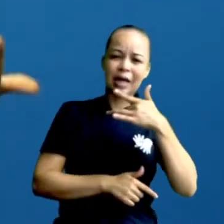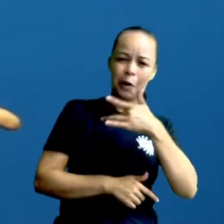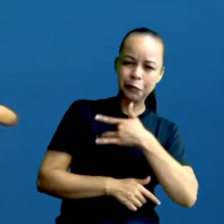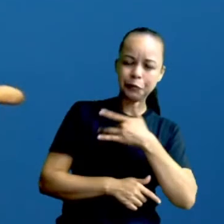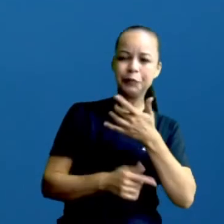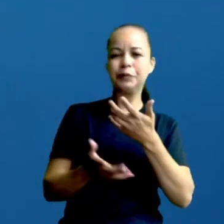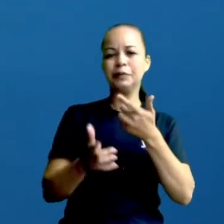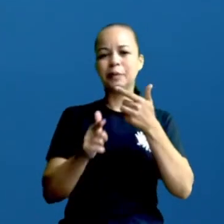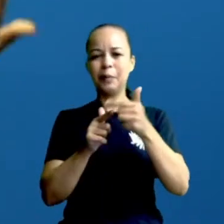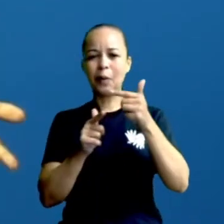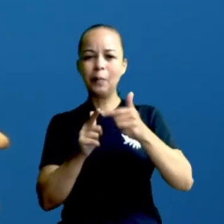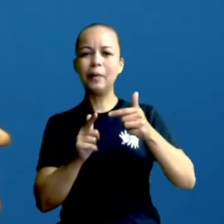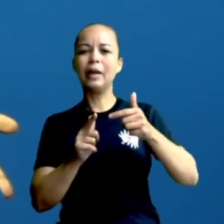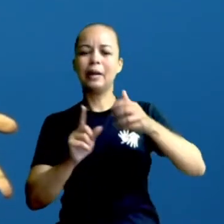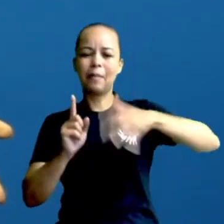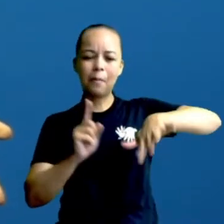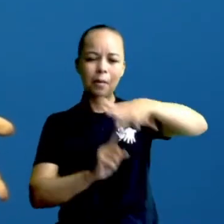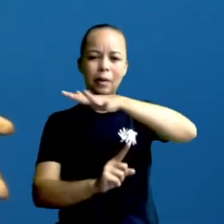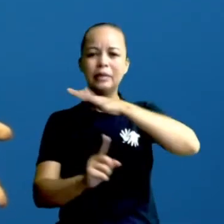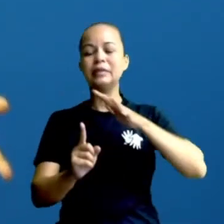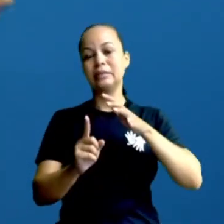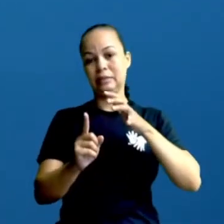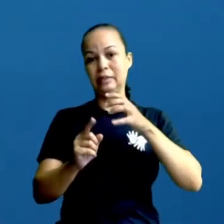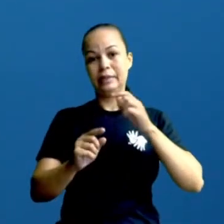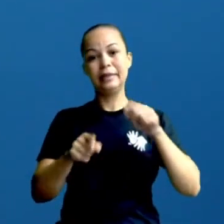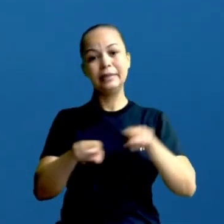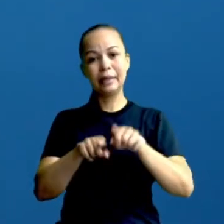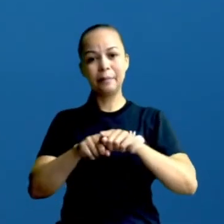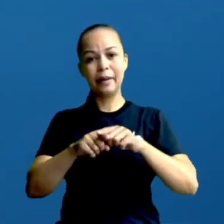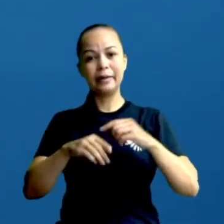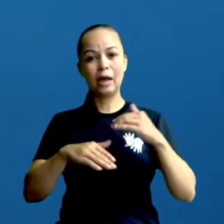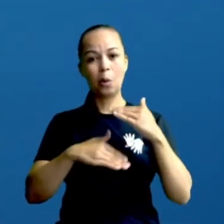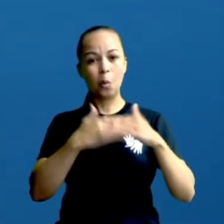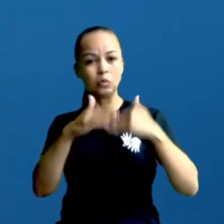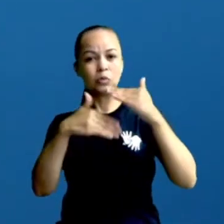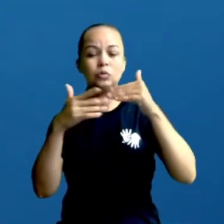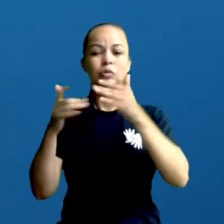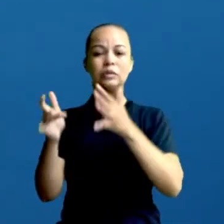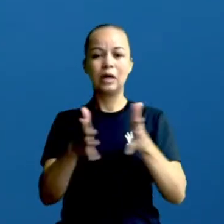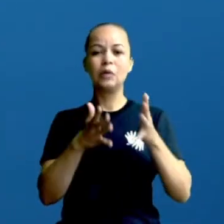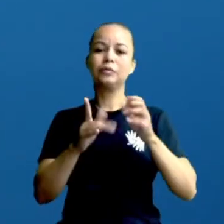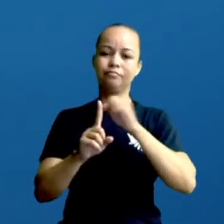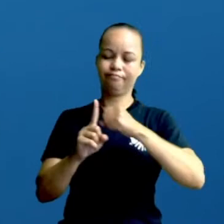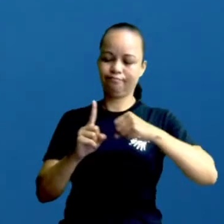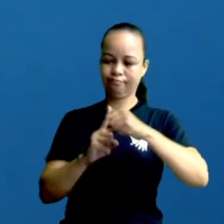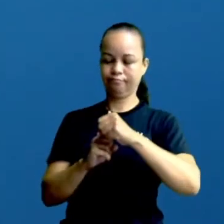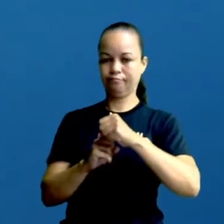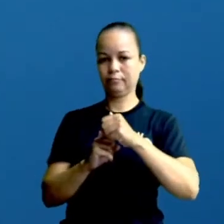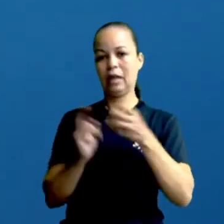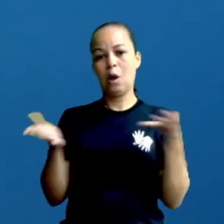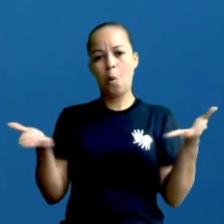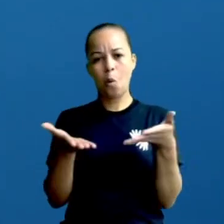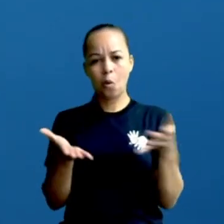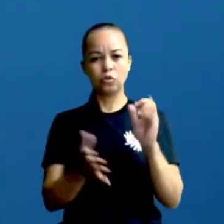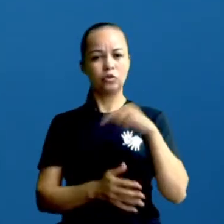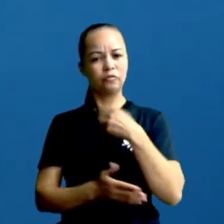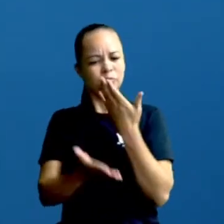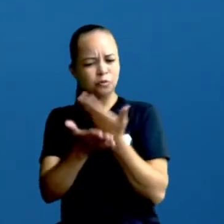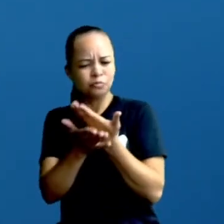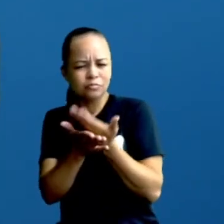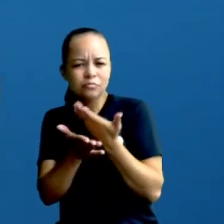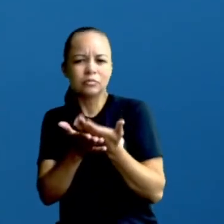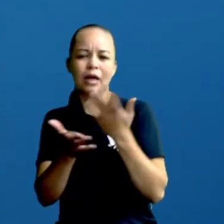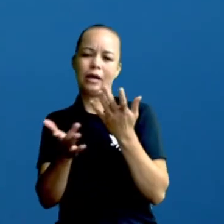da própria constituição da sociedade. E hoje a gente vai estudar um pouquinho sobre isso, compreendendo